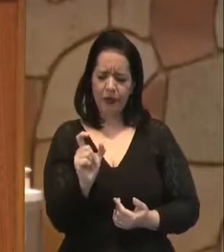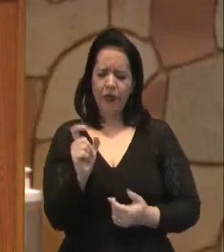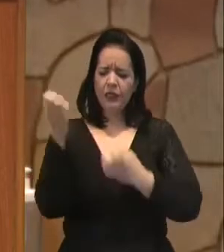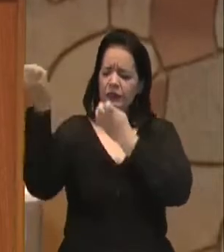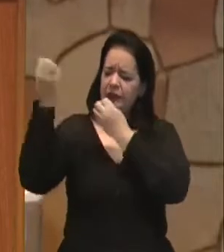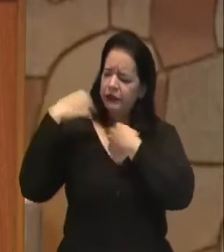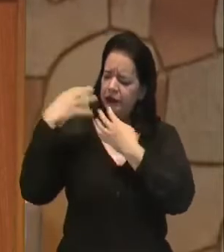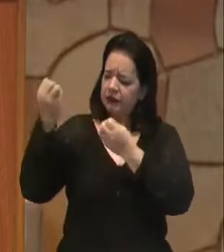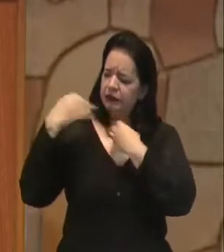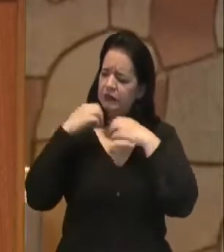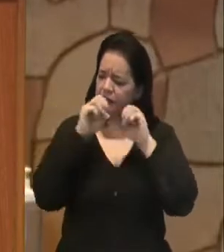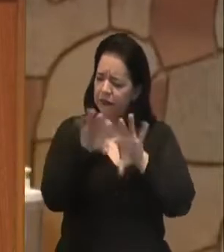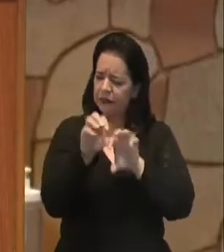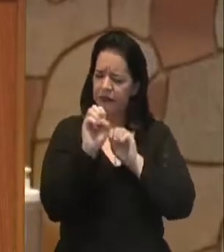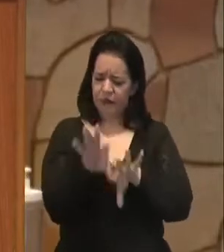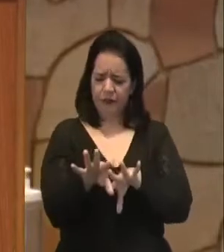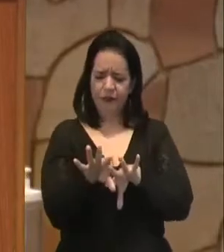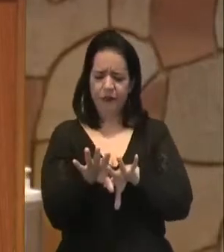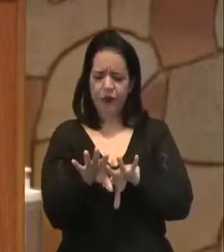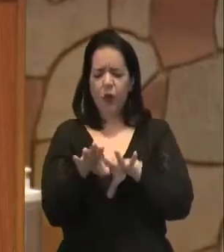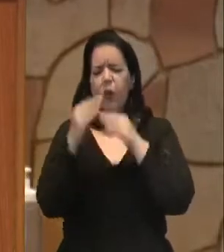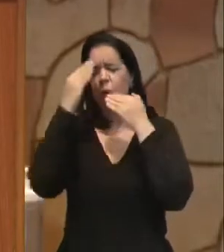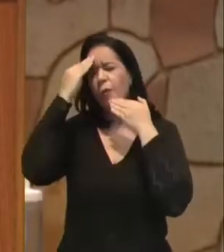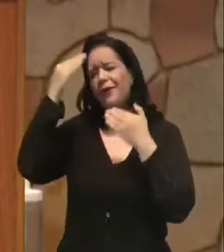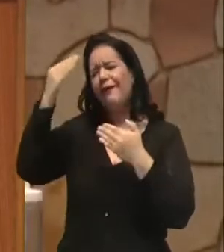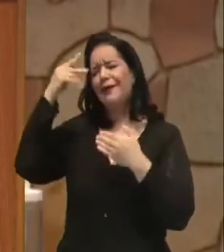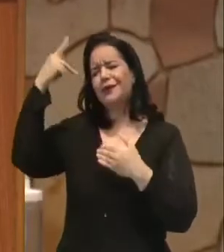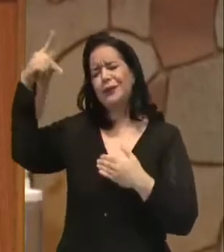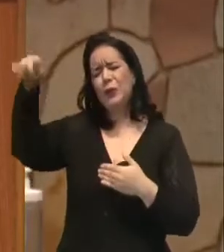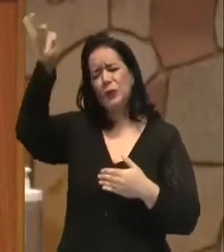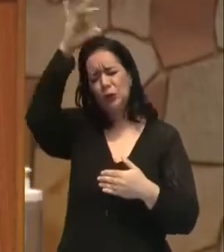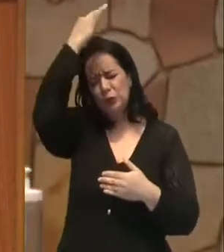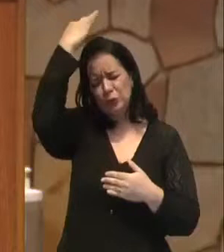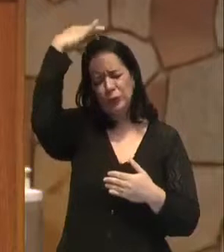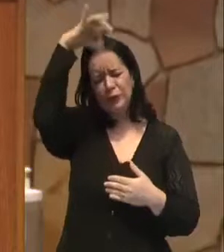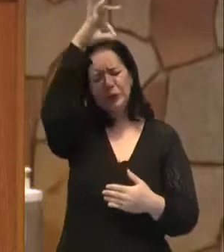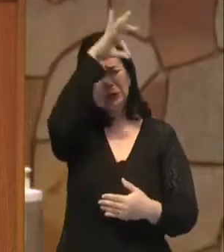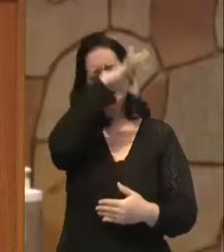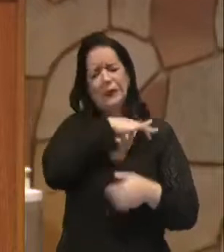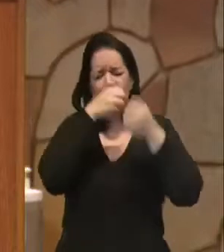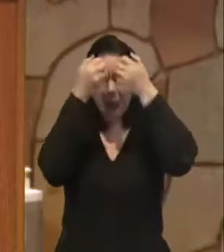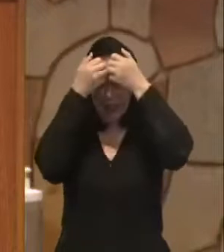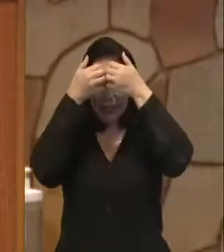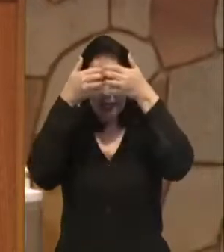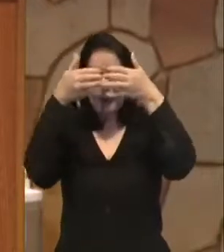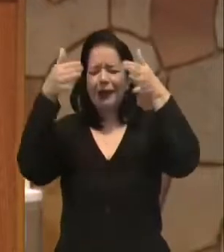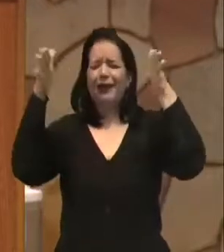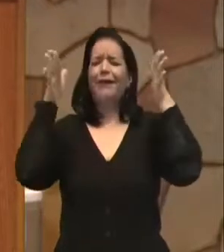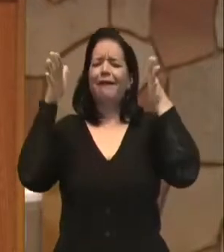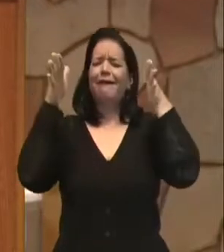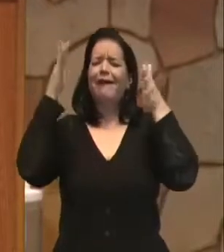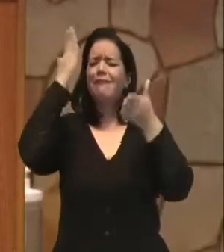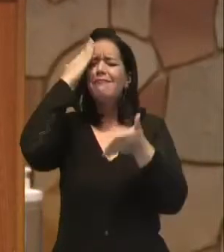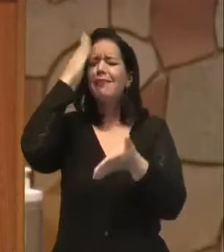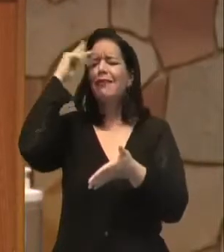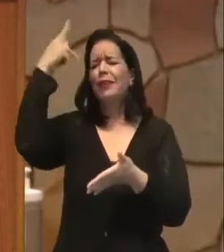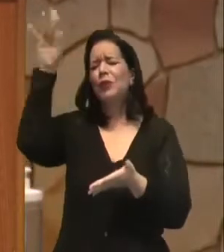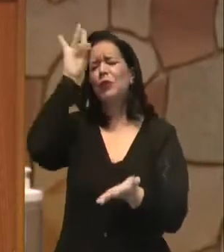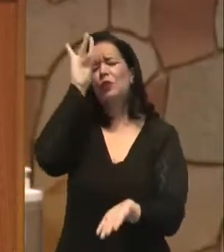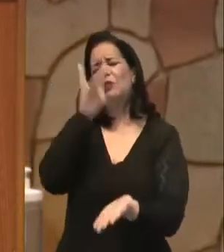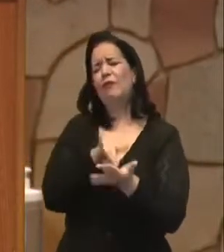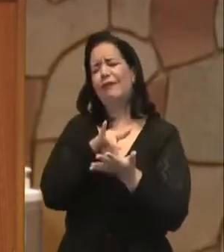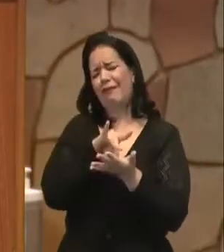ensina. Obrigado pelo teu Espírito que nos aclara, que nos ilumina para a compreensão das verdades da tua